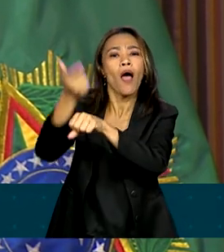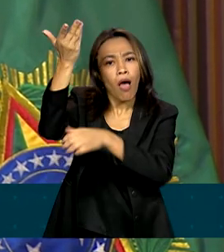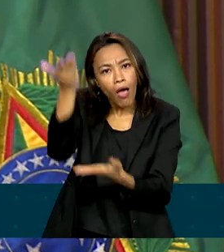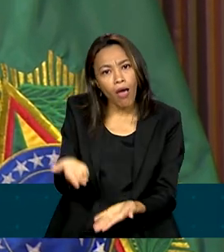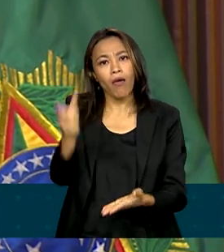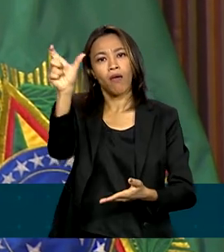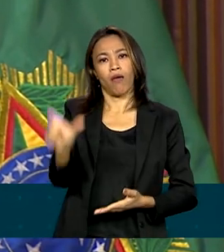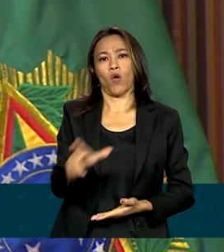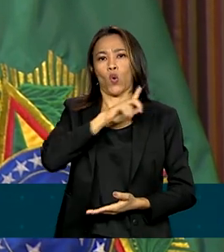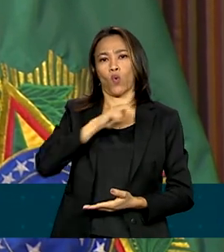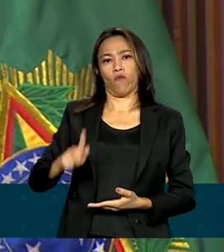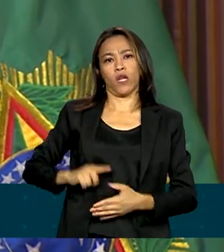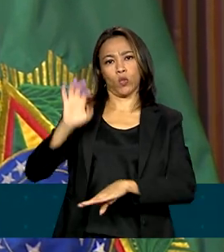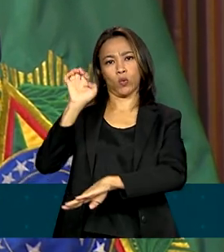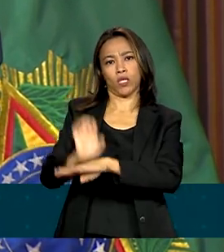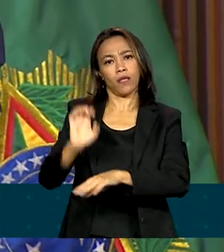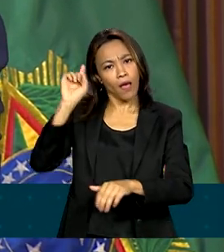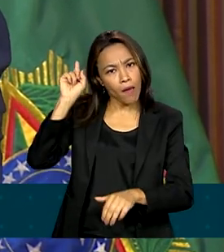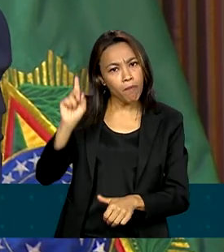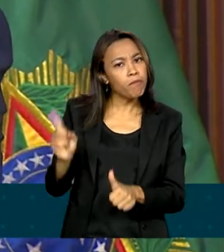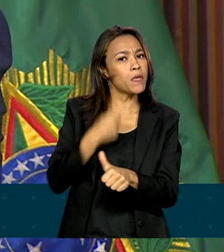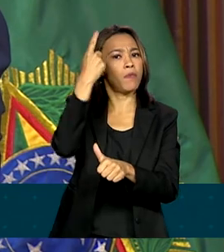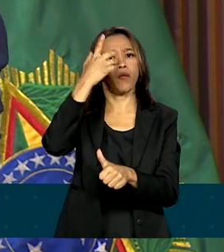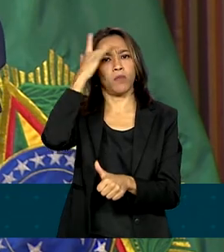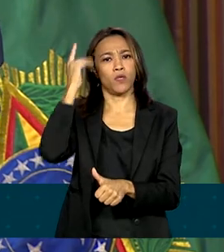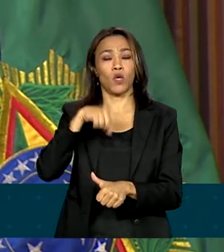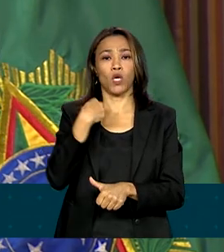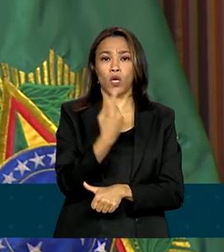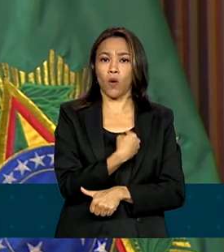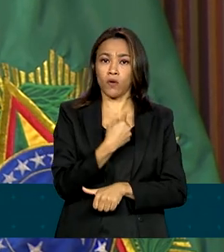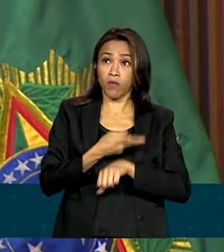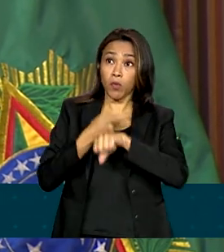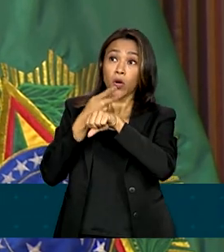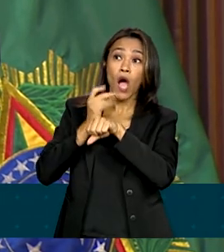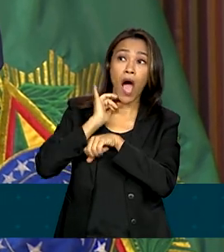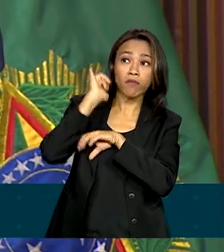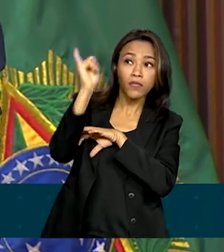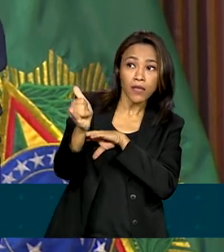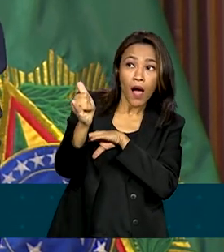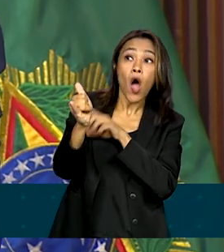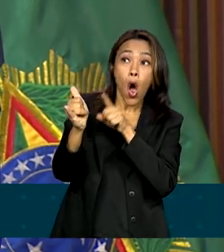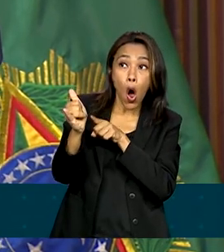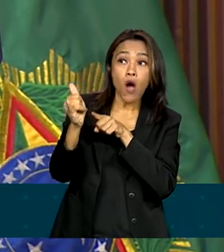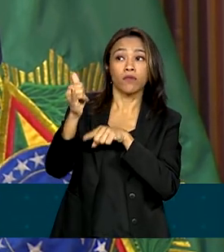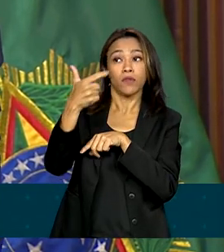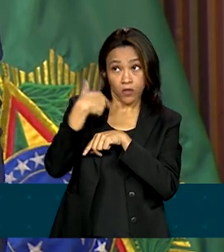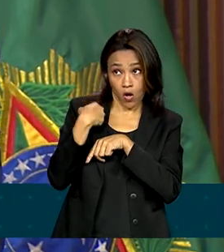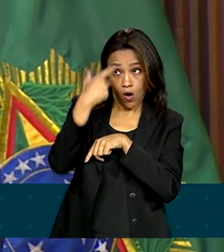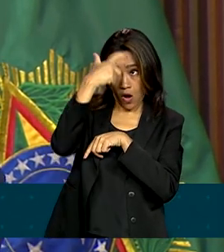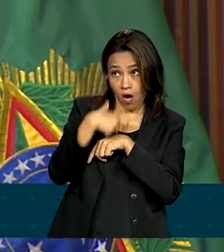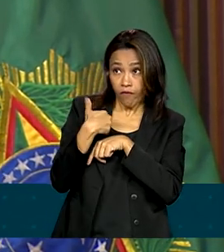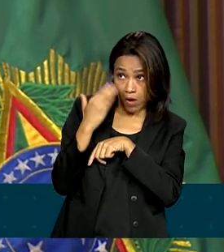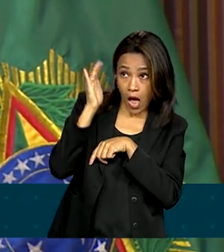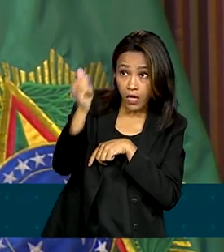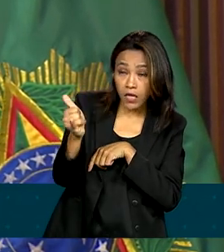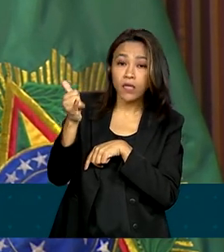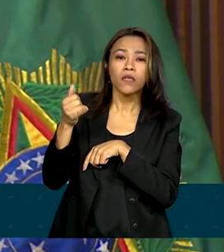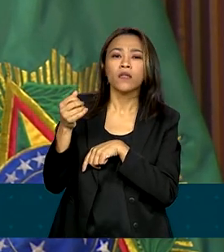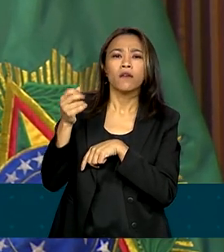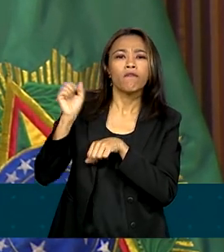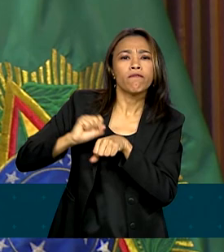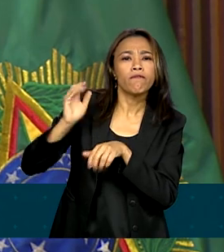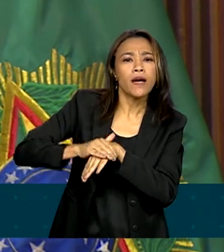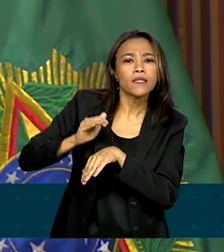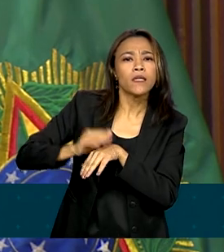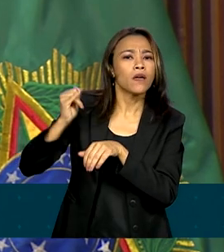governador do Estado. Ele será a pessoa a quem a gente primeiro vai comunicar que vai ao Estado fazer tal ou qual coisa para